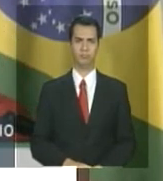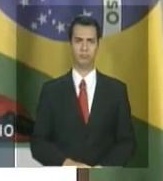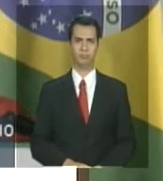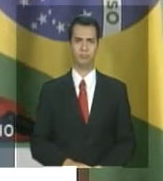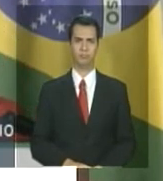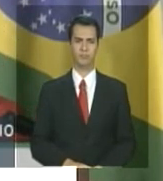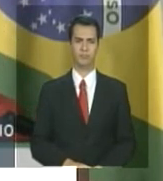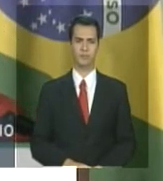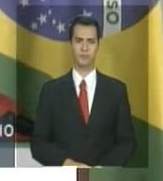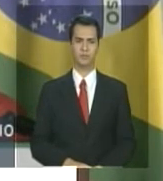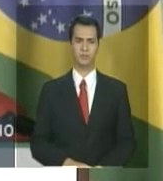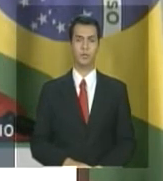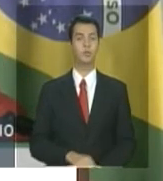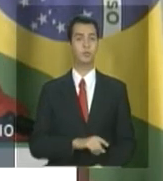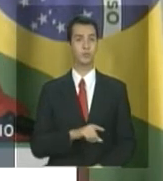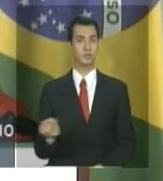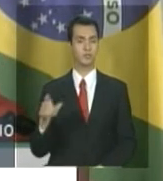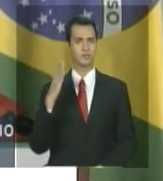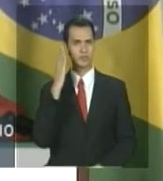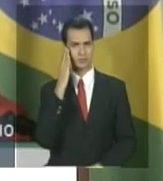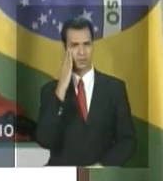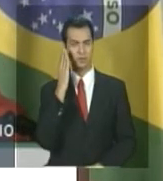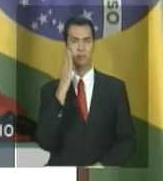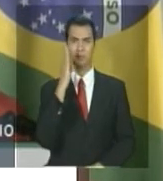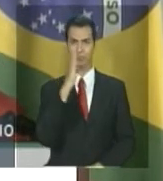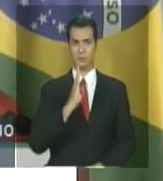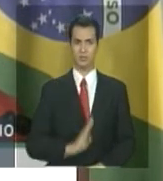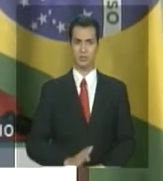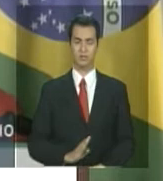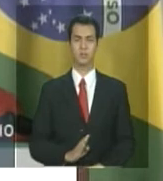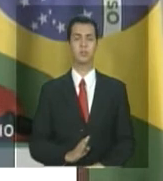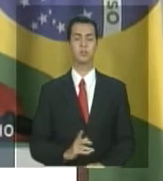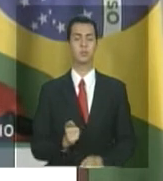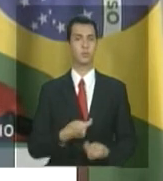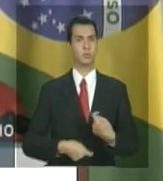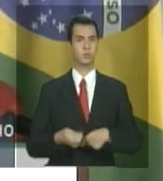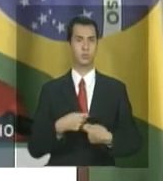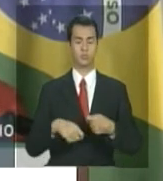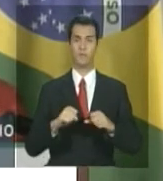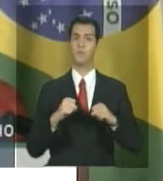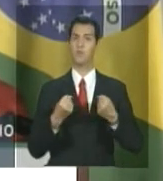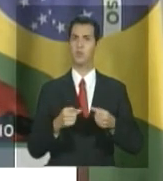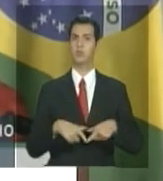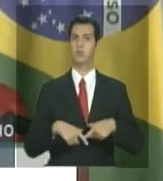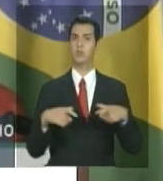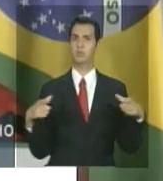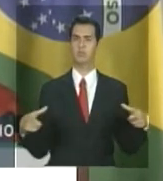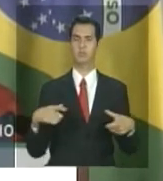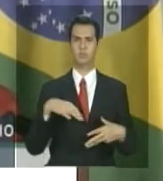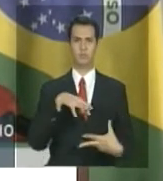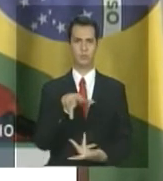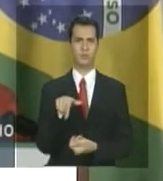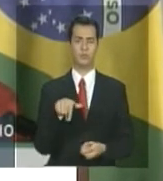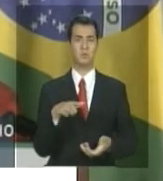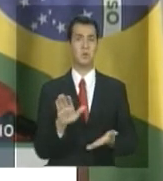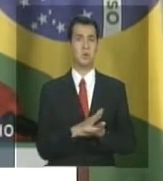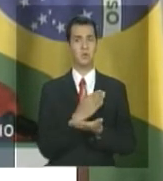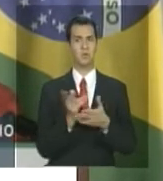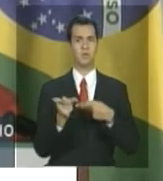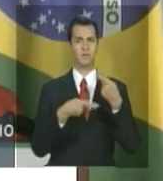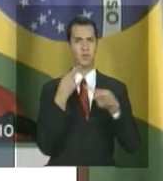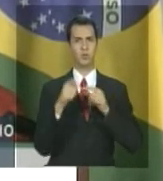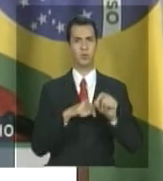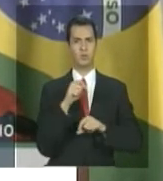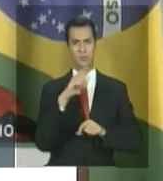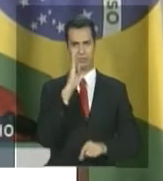uma das maiores economias no mundo, alguns dizem a sexta. Nós sabemos que o crescimento da